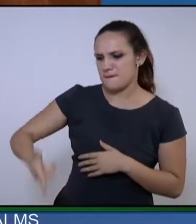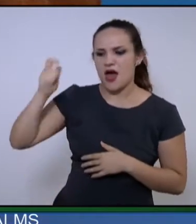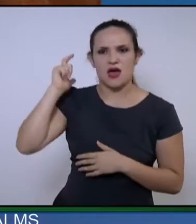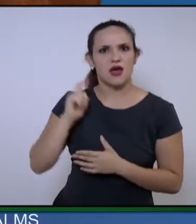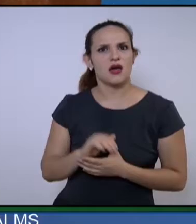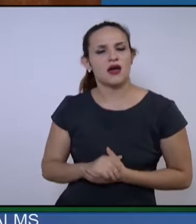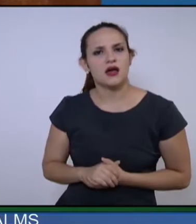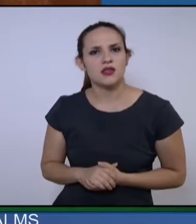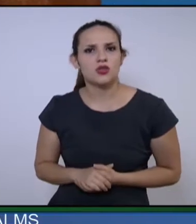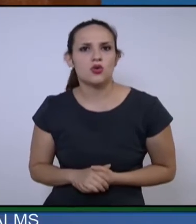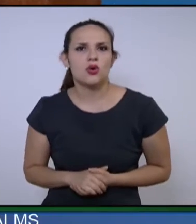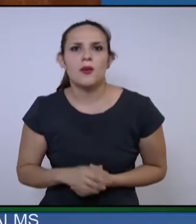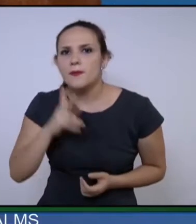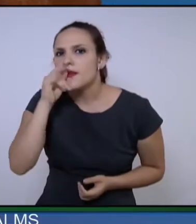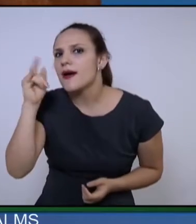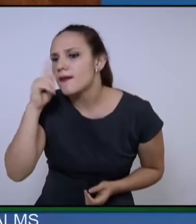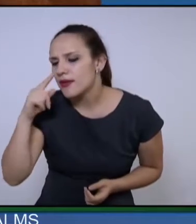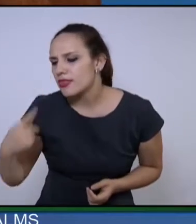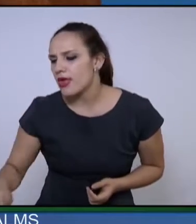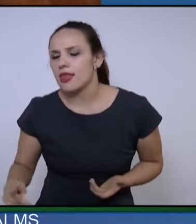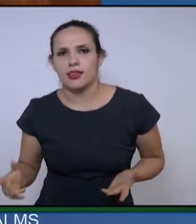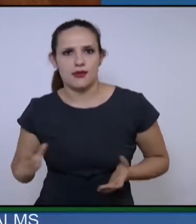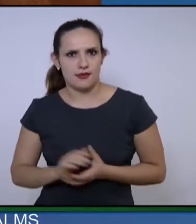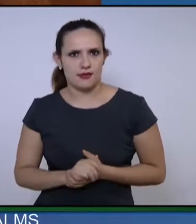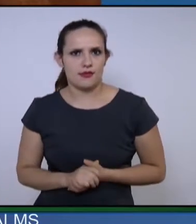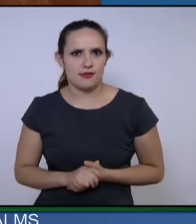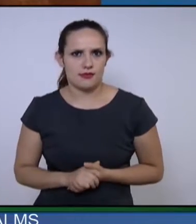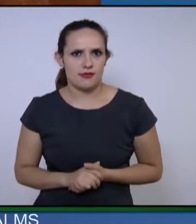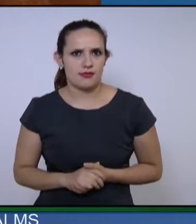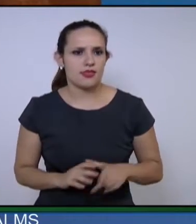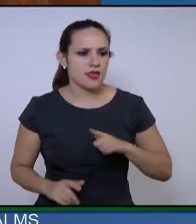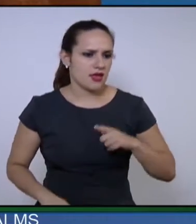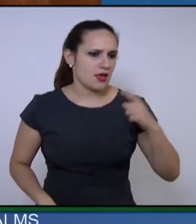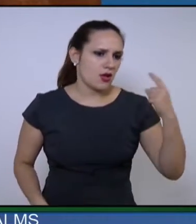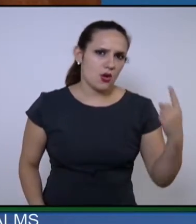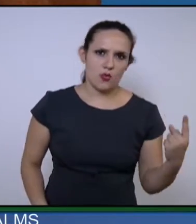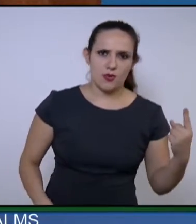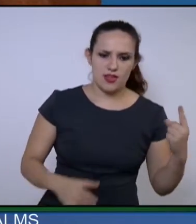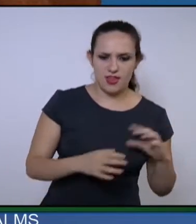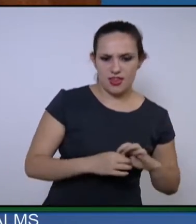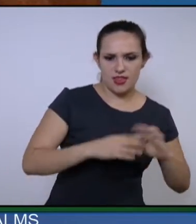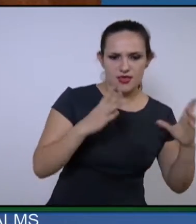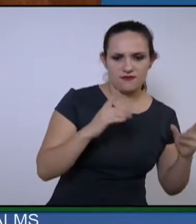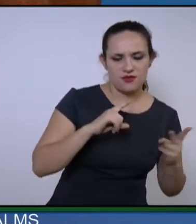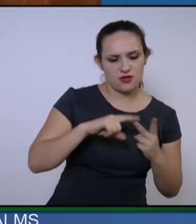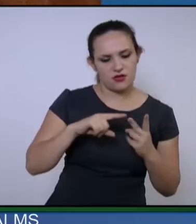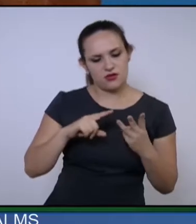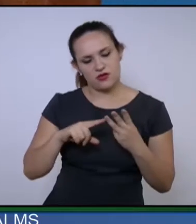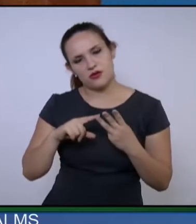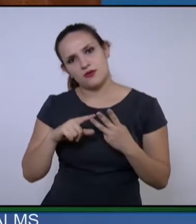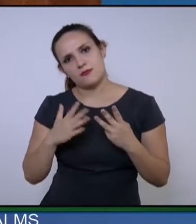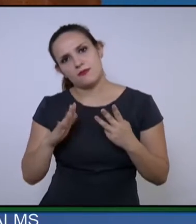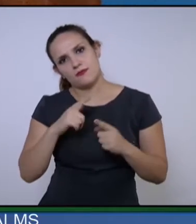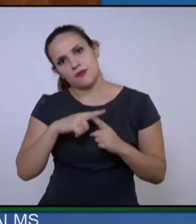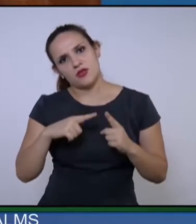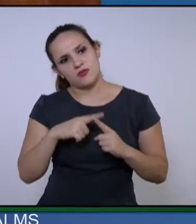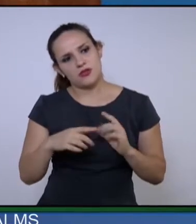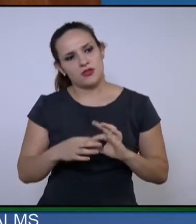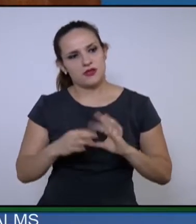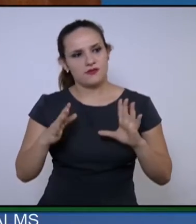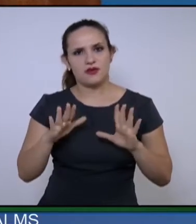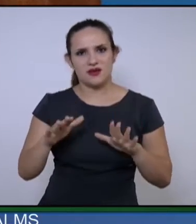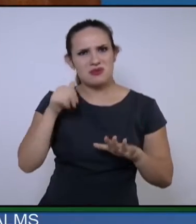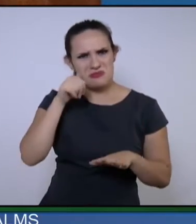em regime semiaberto e outro já no regime aberto. E a população, ela não consegue